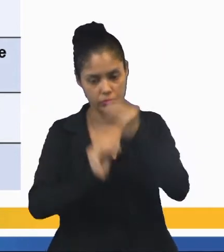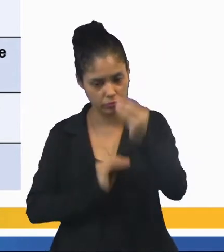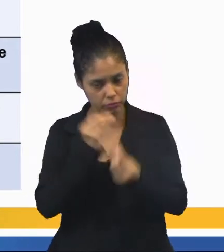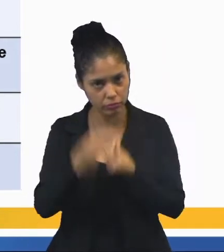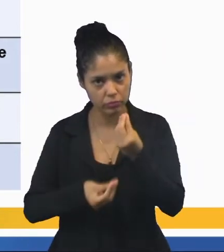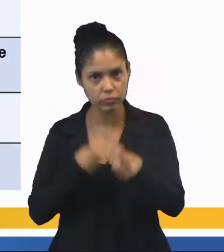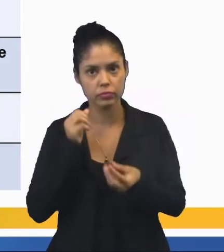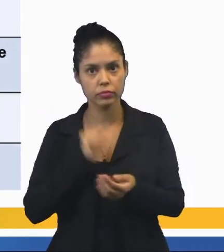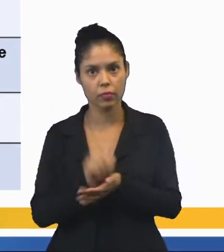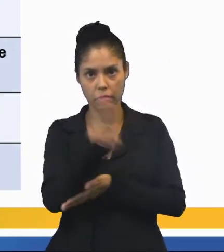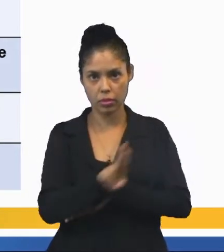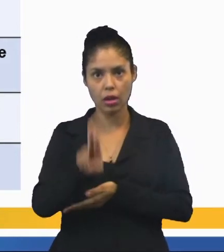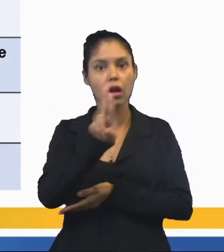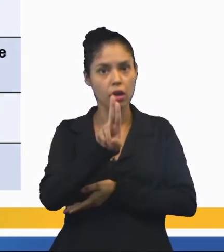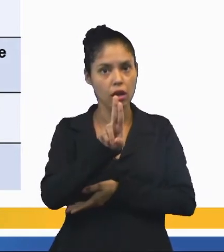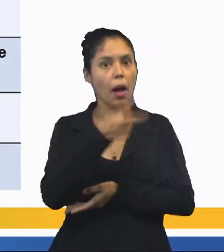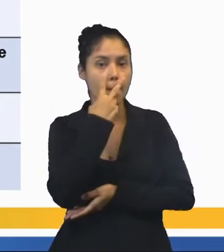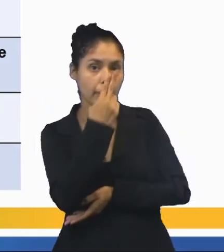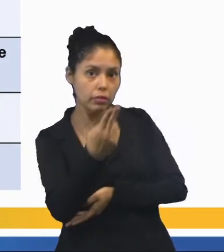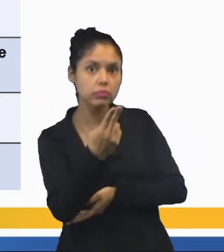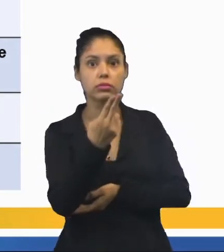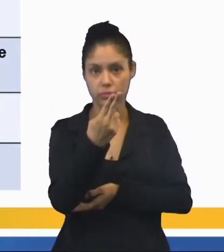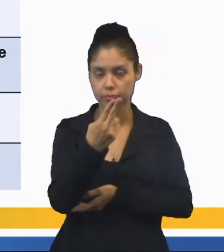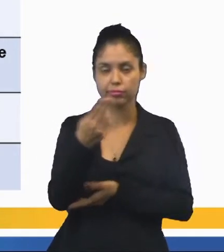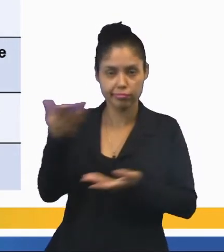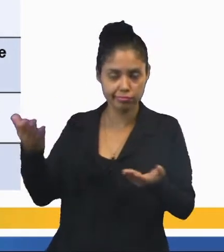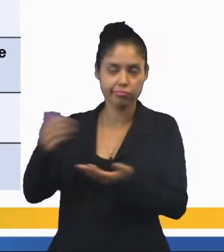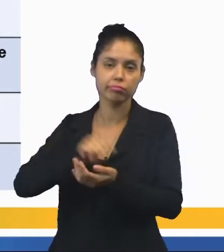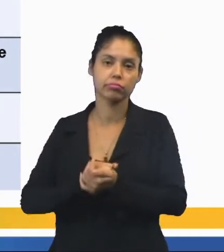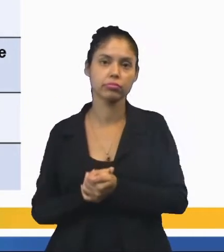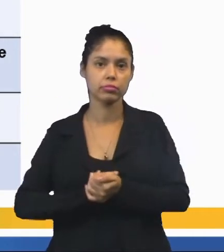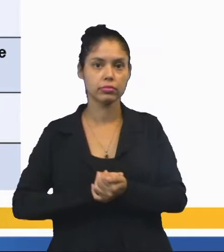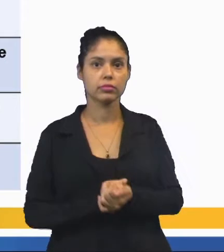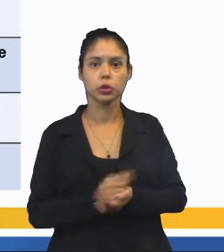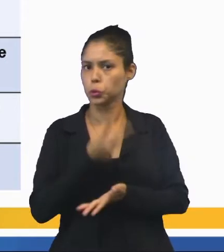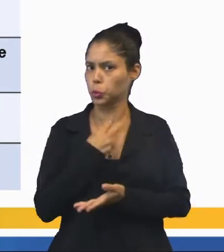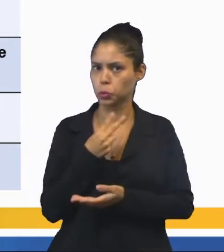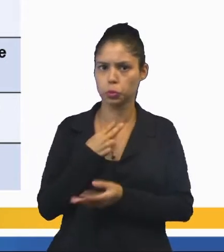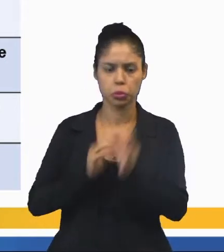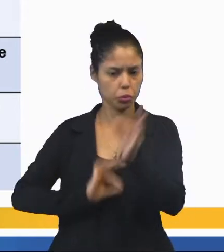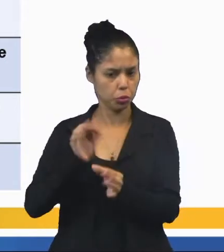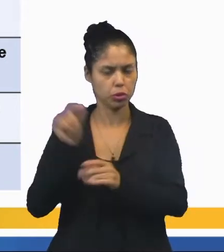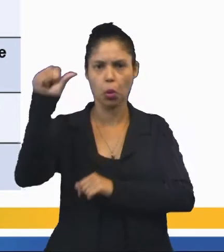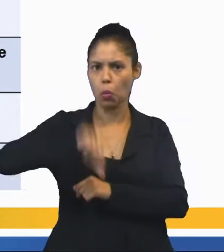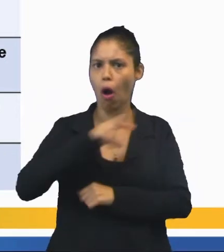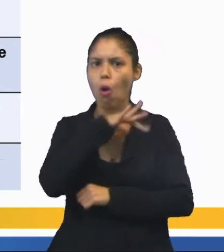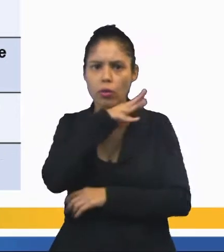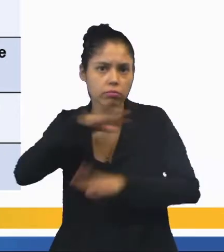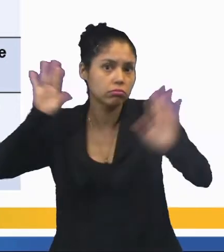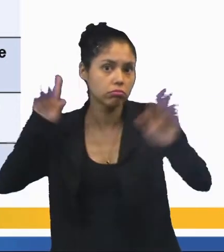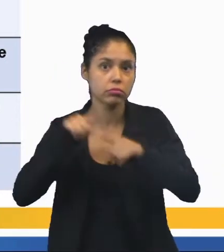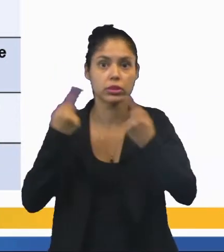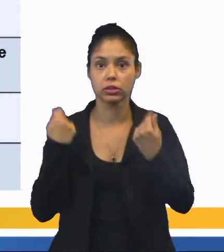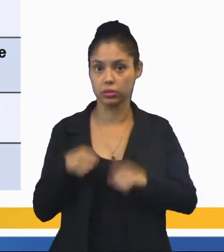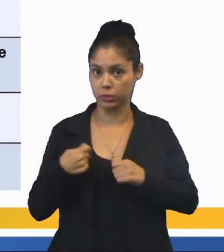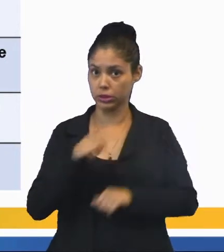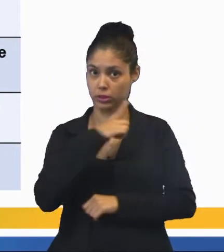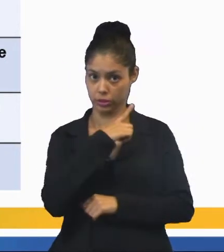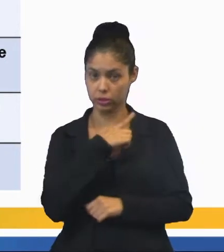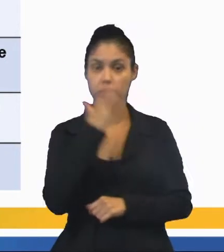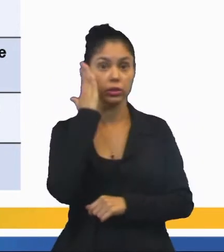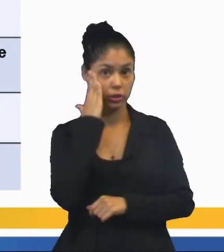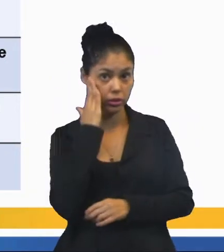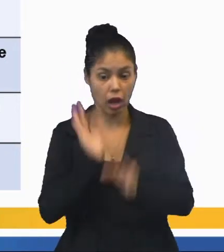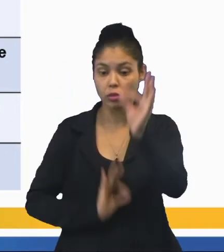dizer assim, usando a gíria, ela aparece na fita, não é? Então, não pode ser uma maneira negativa, mas ela tem que entender, ela tem